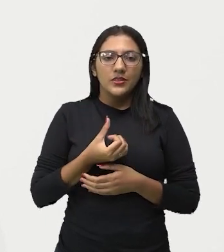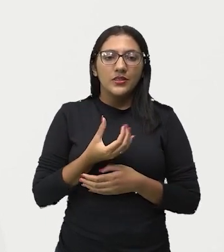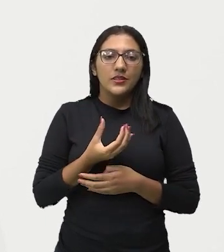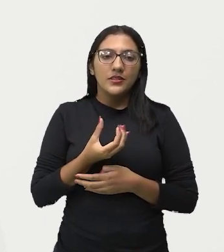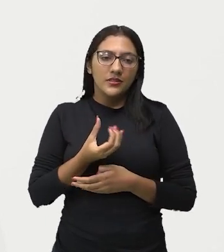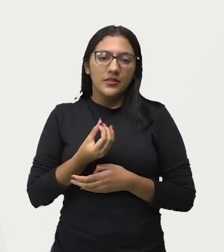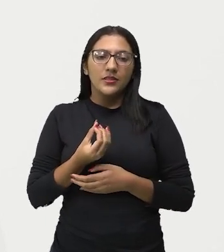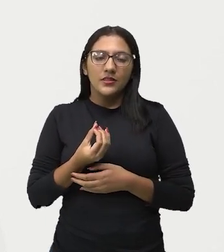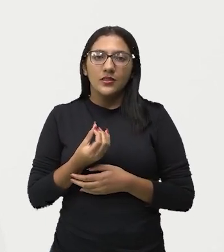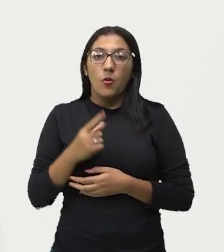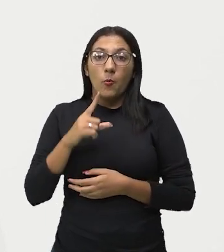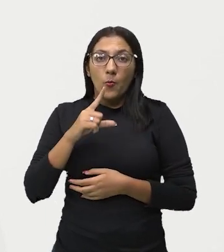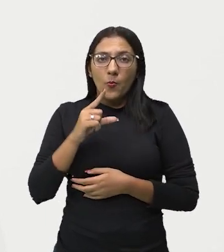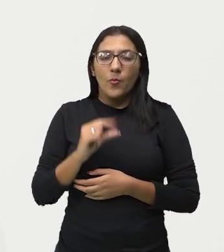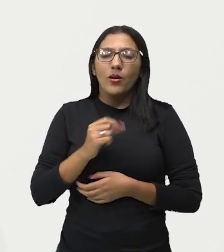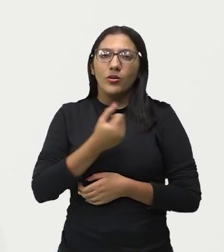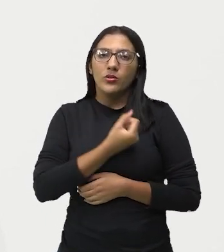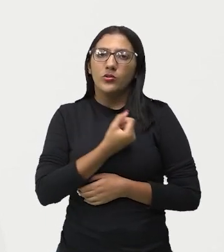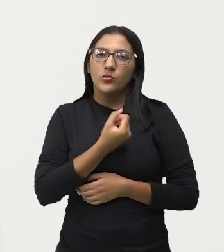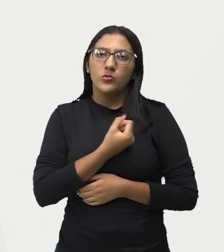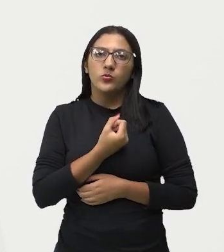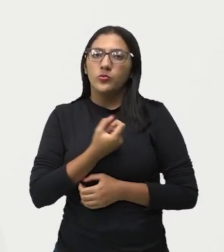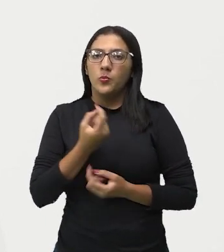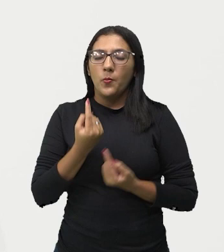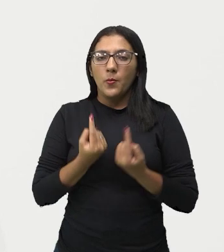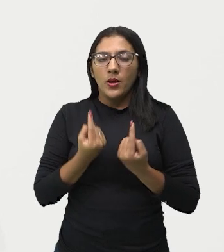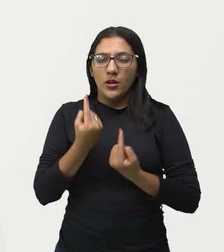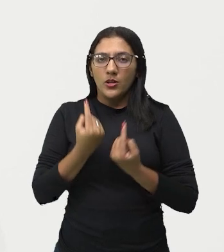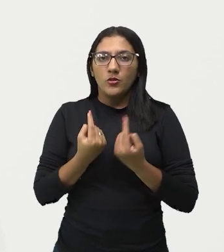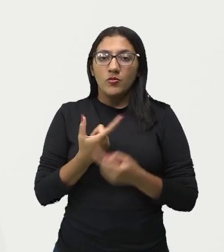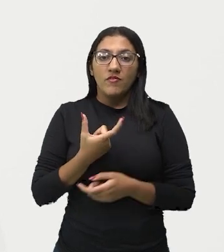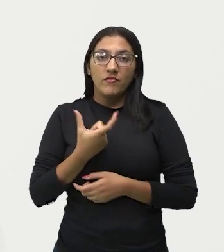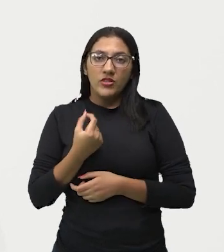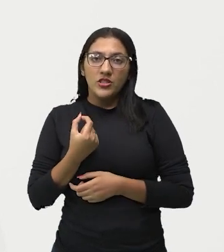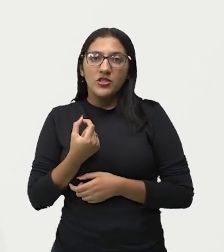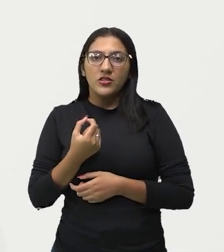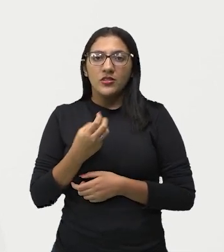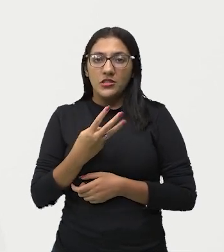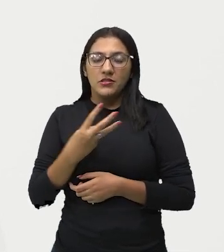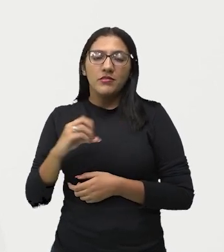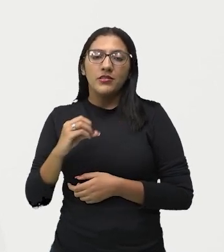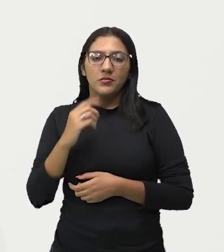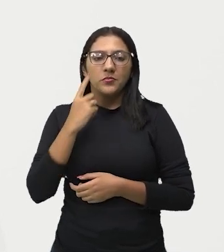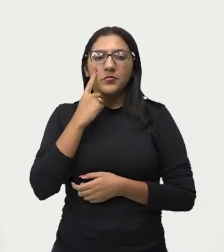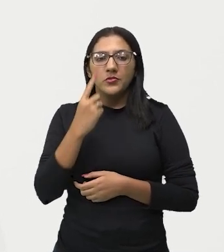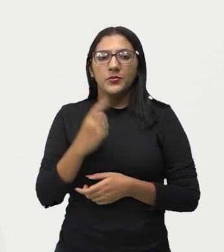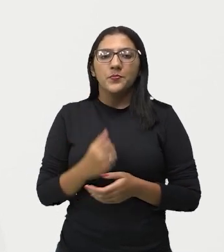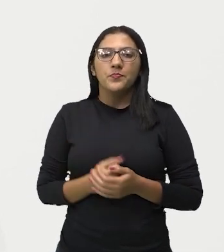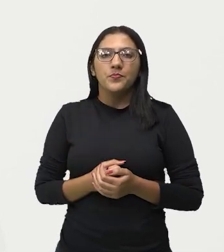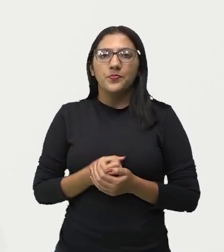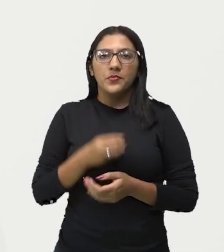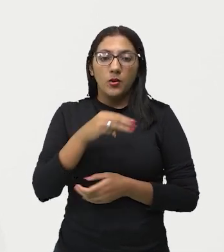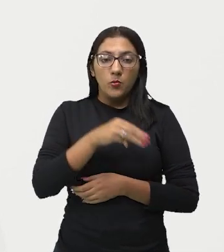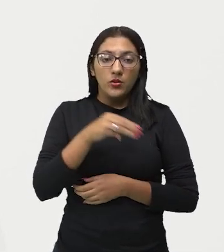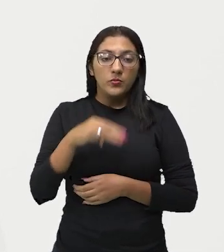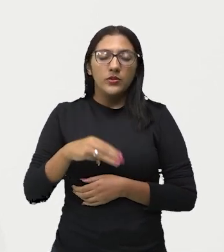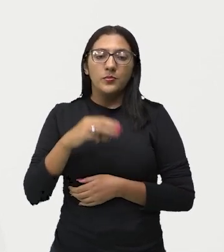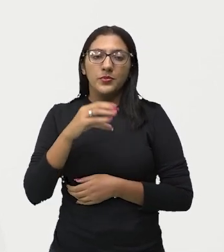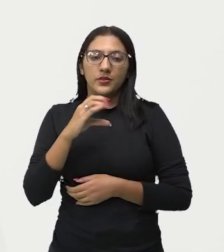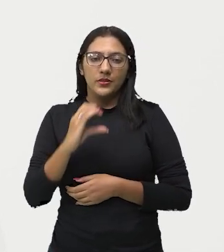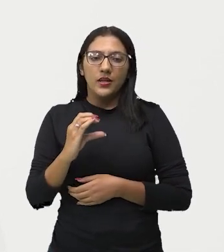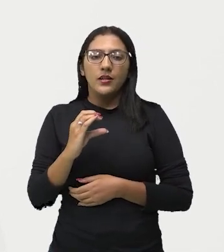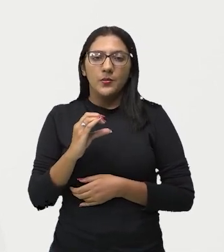menor múltiplo comum entre o número 20 e 30, tá legal? Então, só vou escrever aqui, ó, o